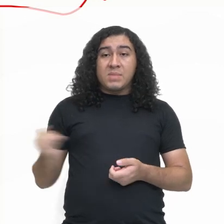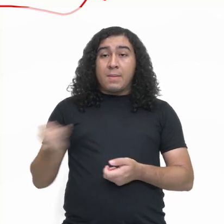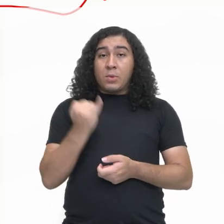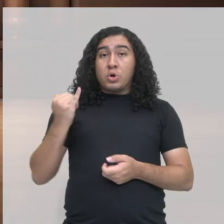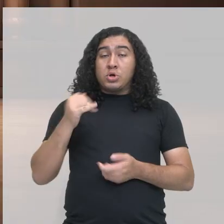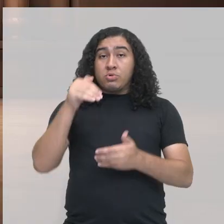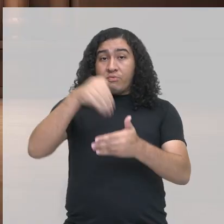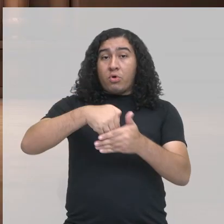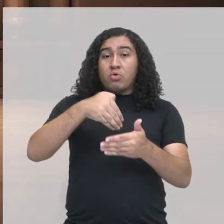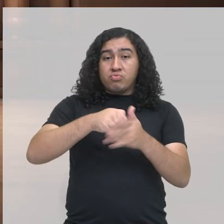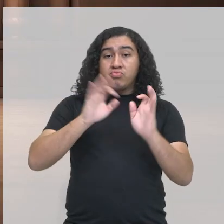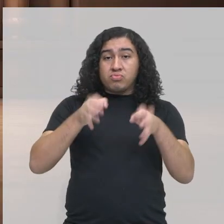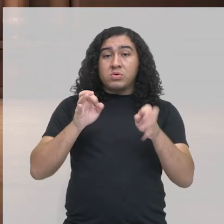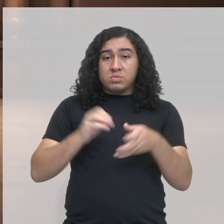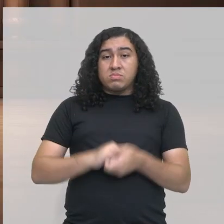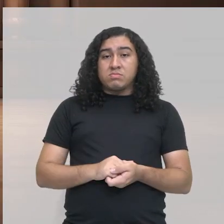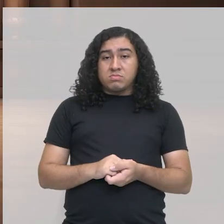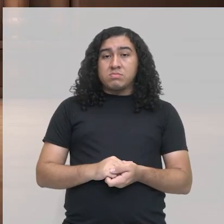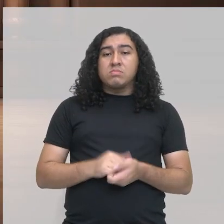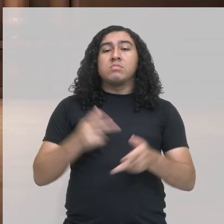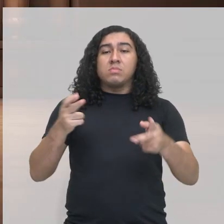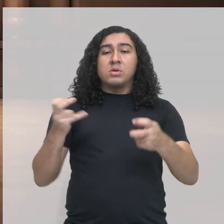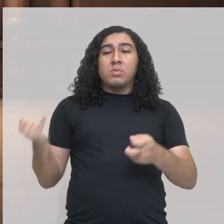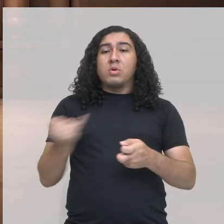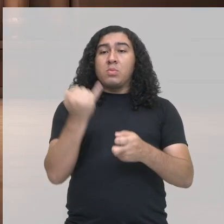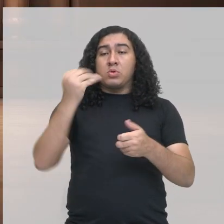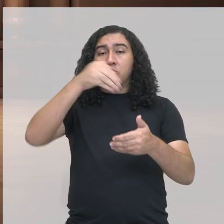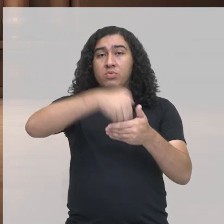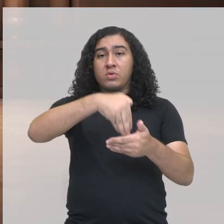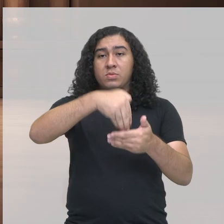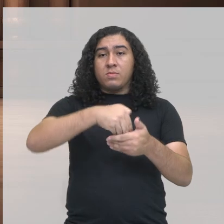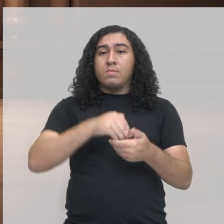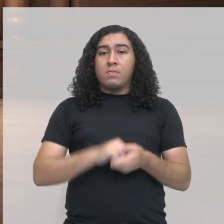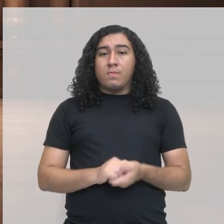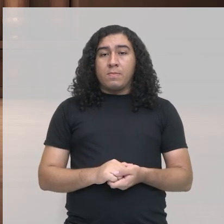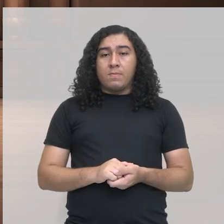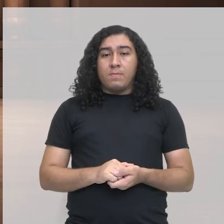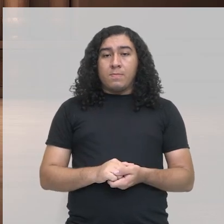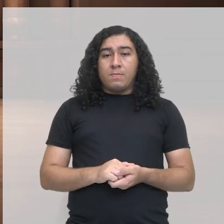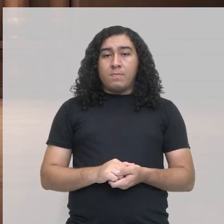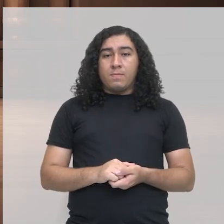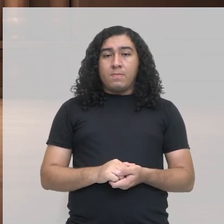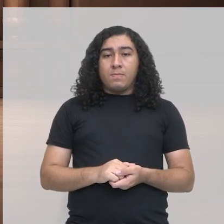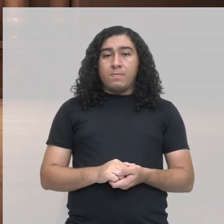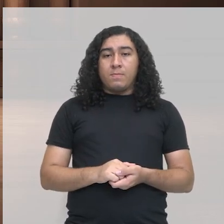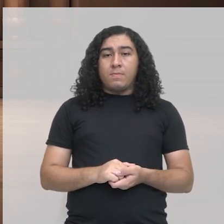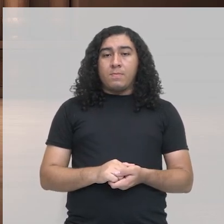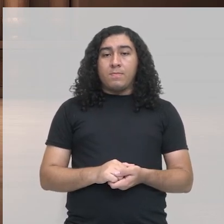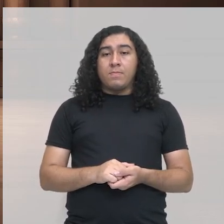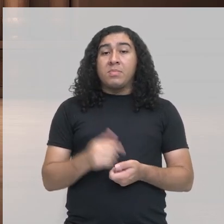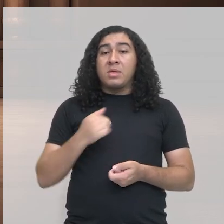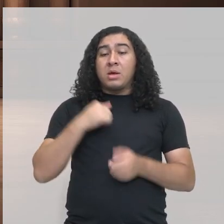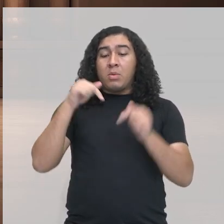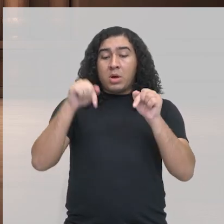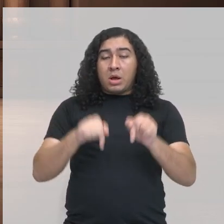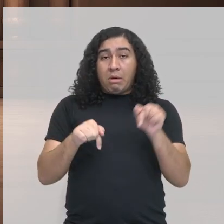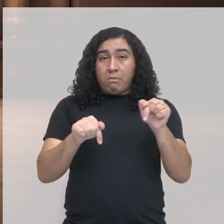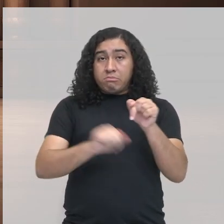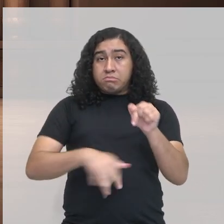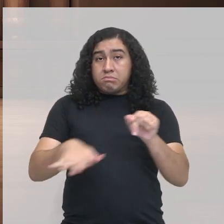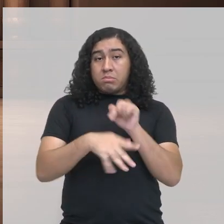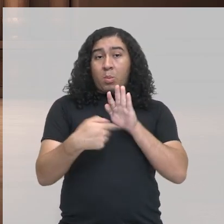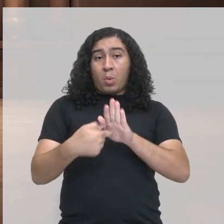nosso voto. Olha a importância do nosso voto, não é? Eu estou aqui porque eu quero mostrar para vocês que